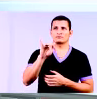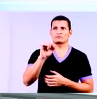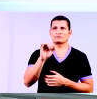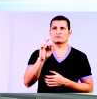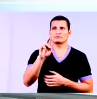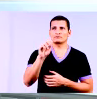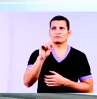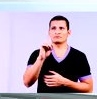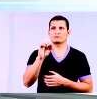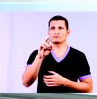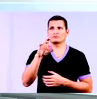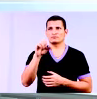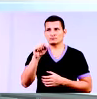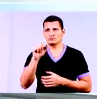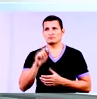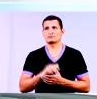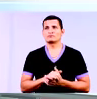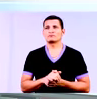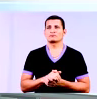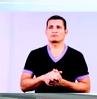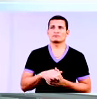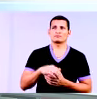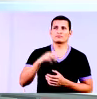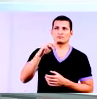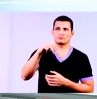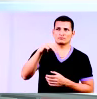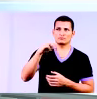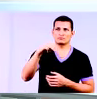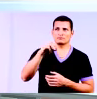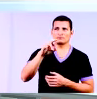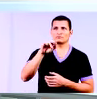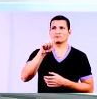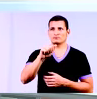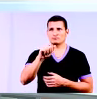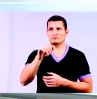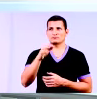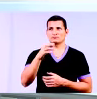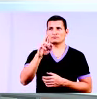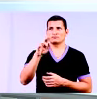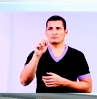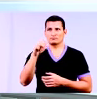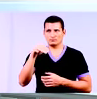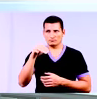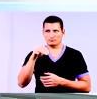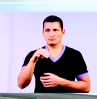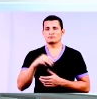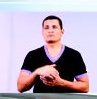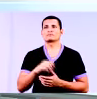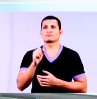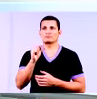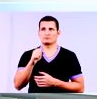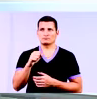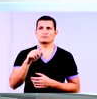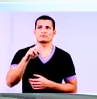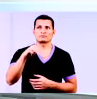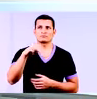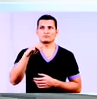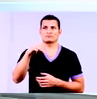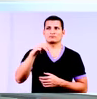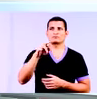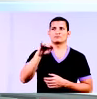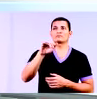do núcleo? Sim. E a memória principal, que a gente chama memória RAM, ela é uma memória? Sim. A gente chama ela de